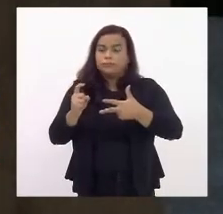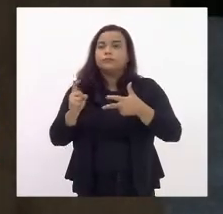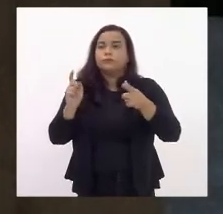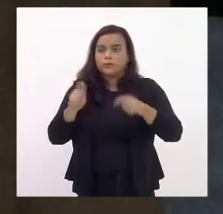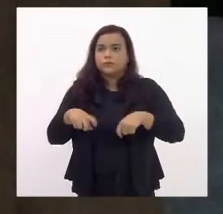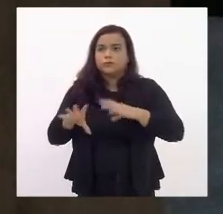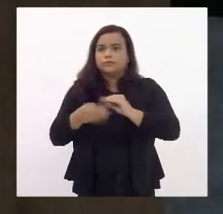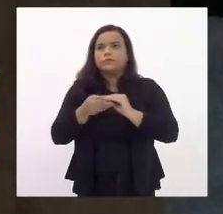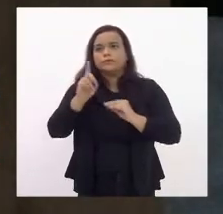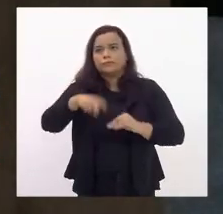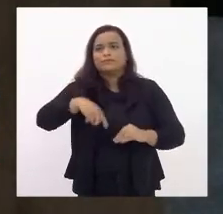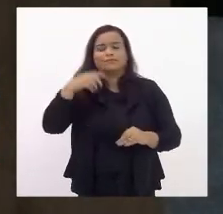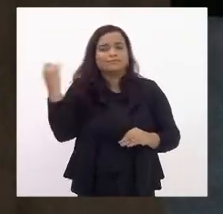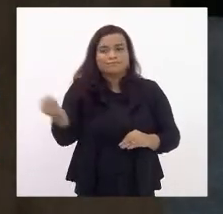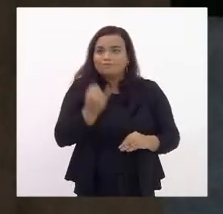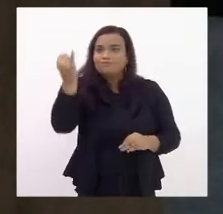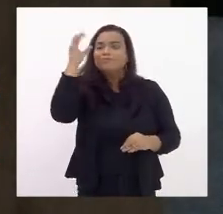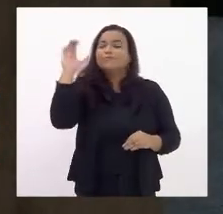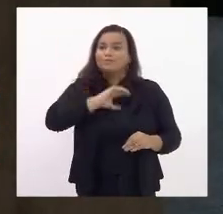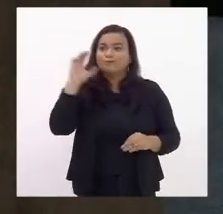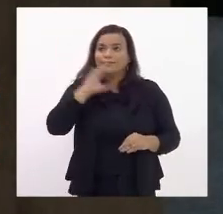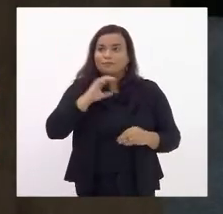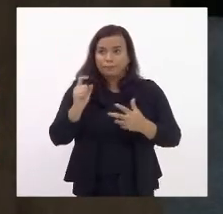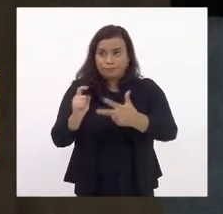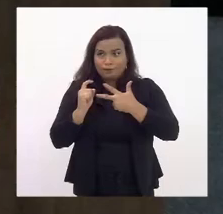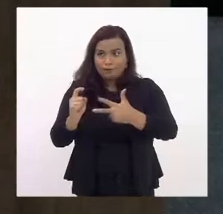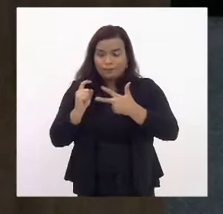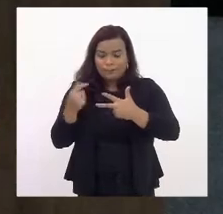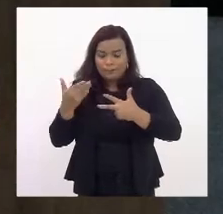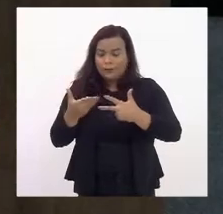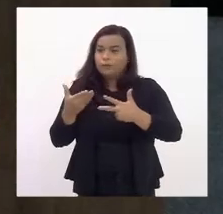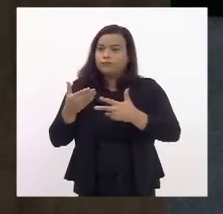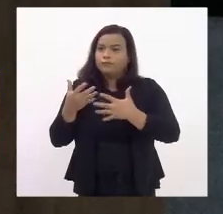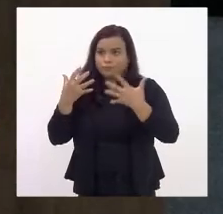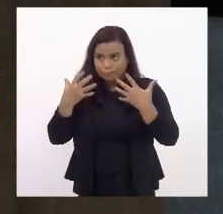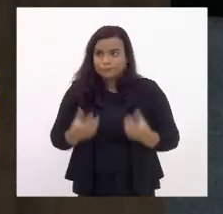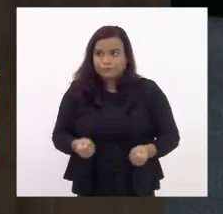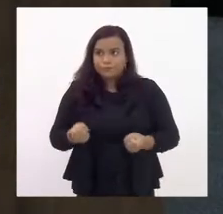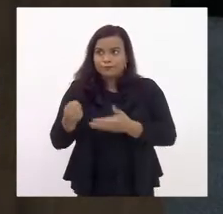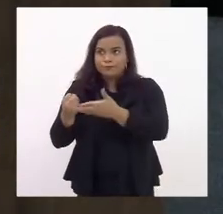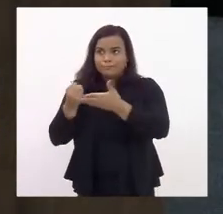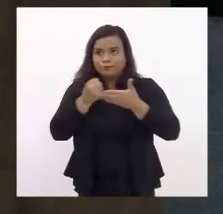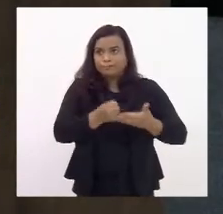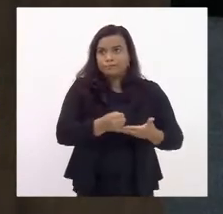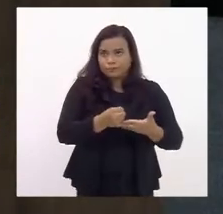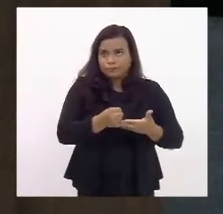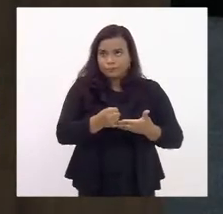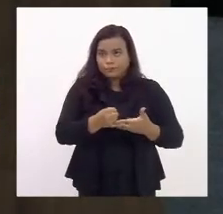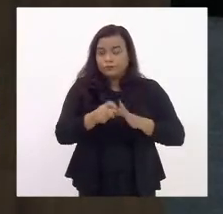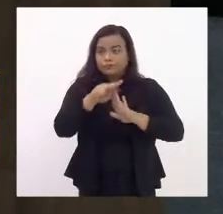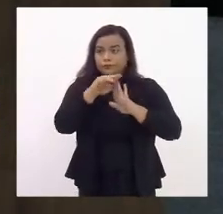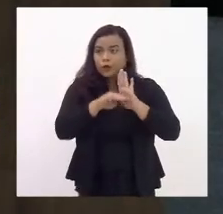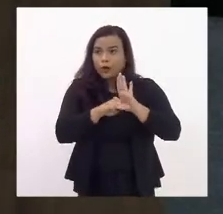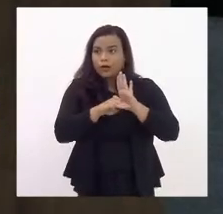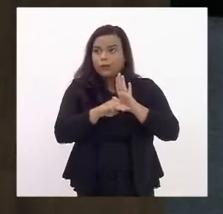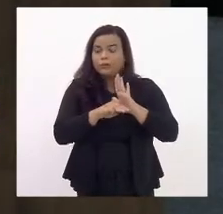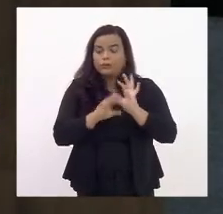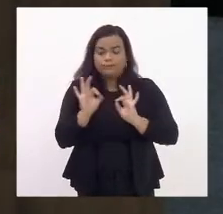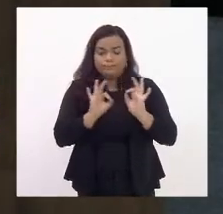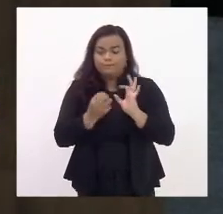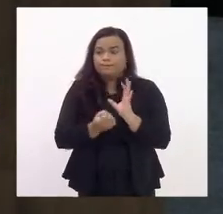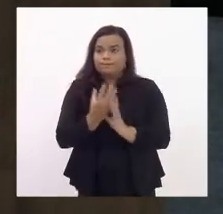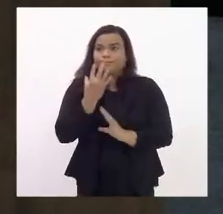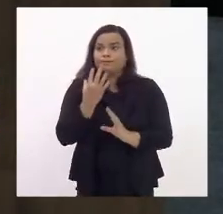É urgente que o Poder Executivo traga diretamente um programa que